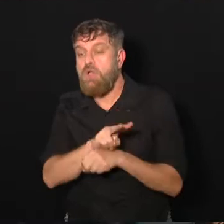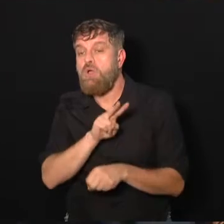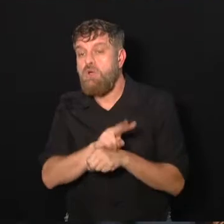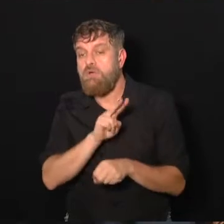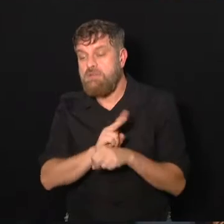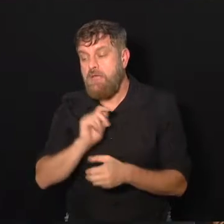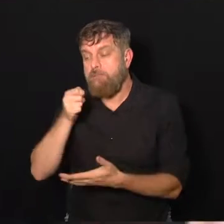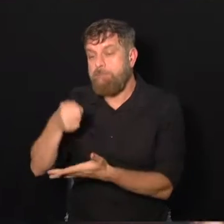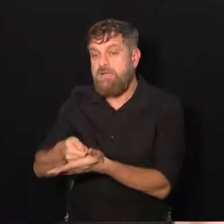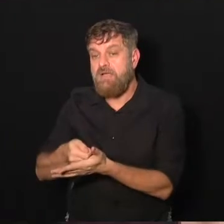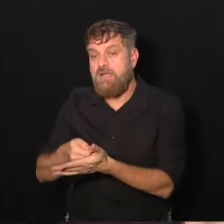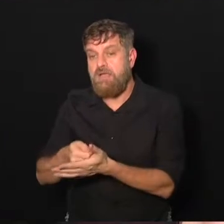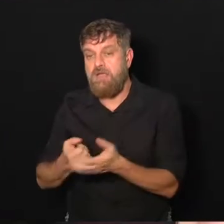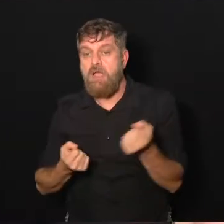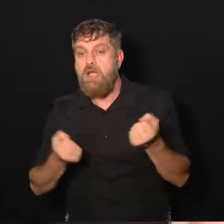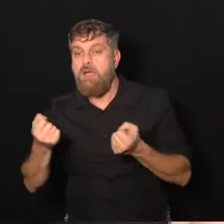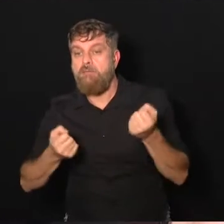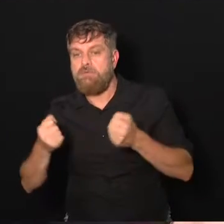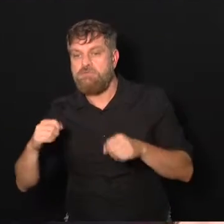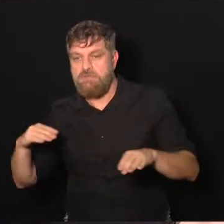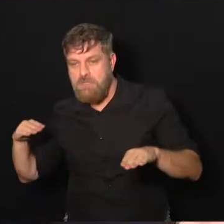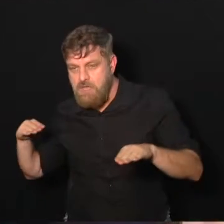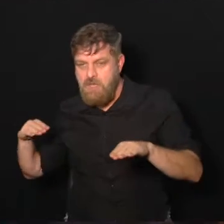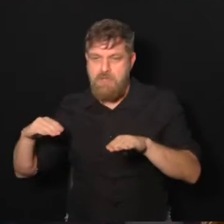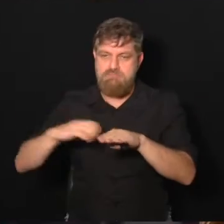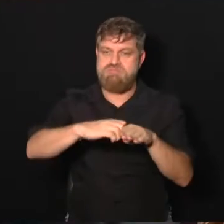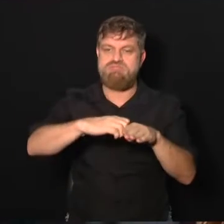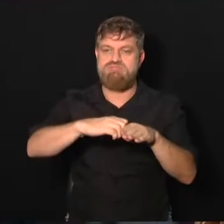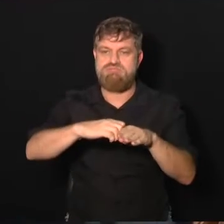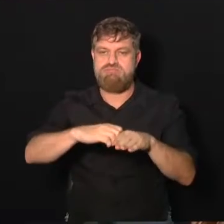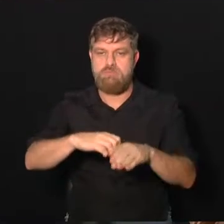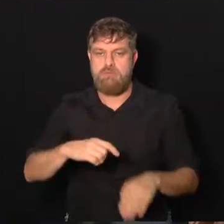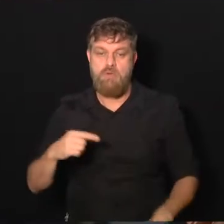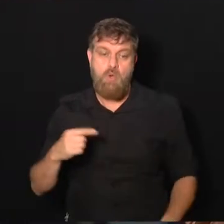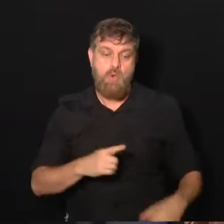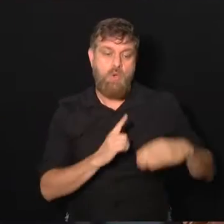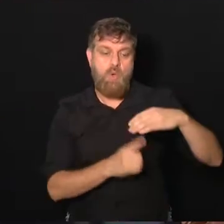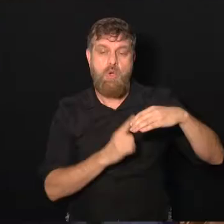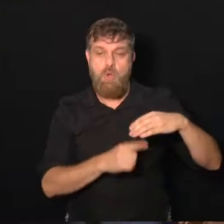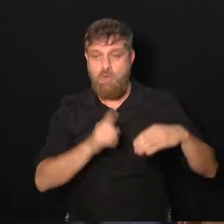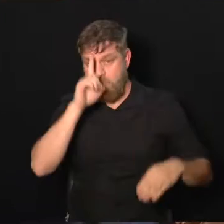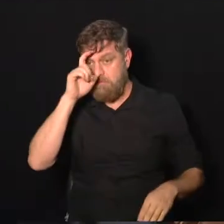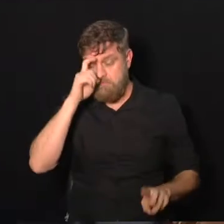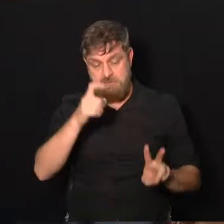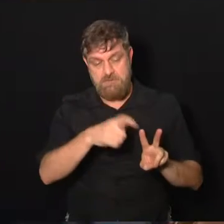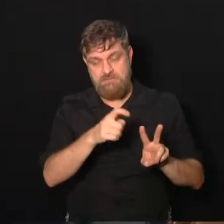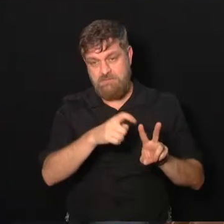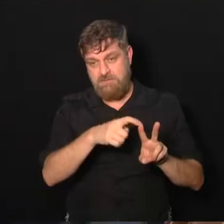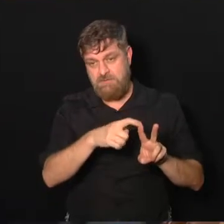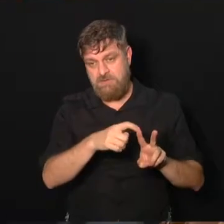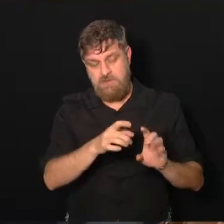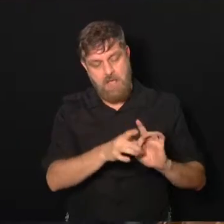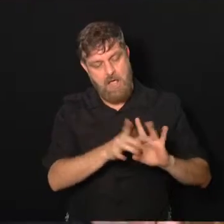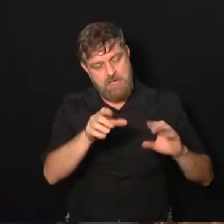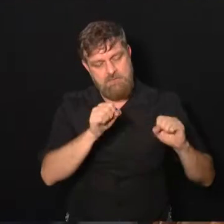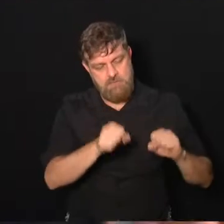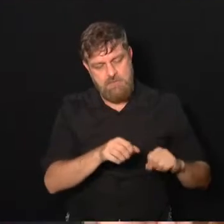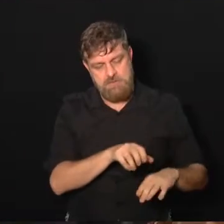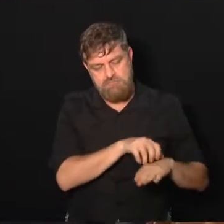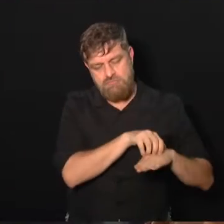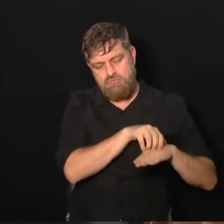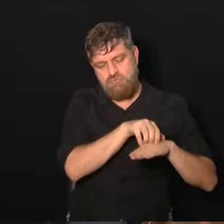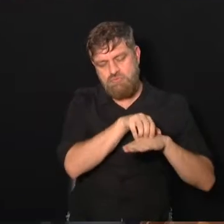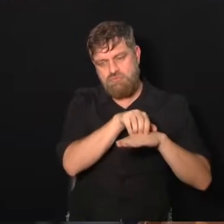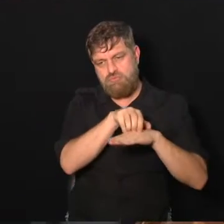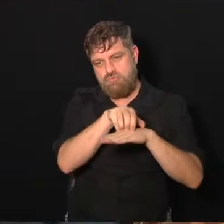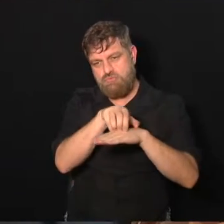responsabilidade era de quem estava no carro ali naquele momento ou da clínica, que liberou o animal para aquela